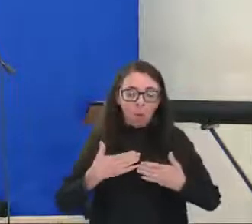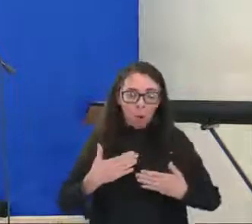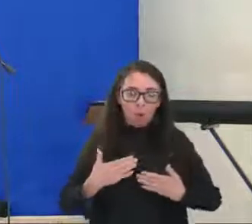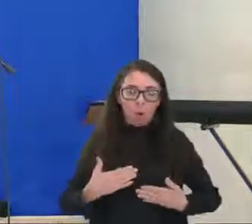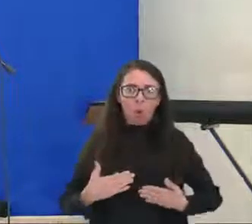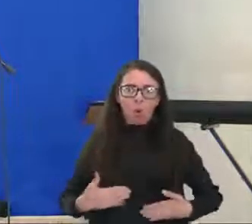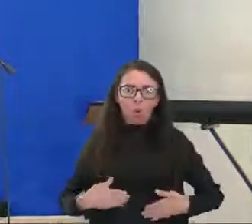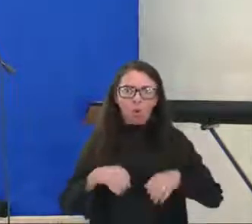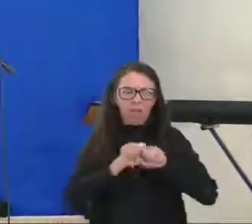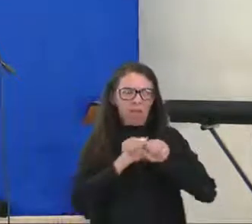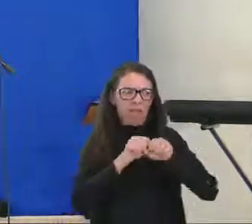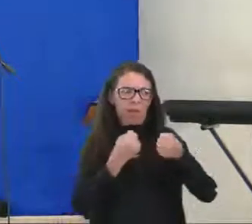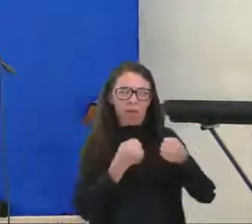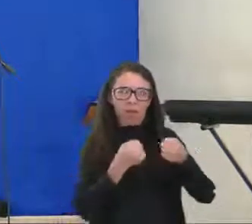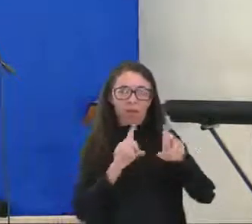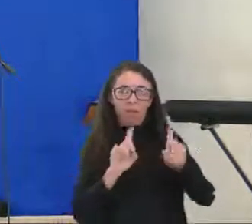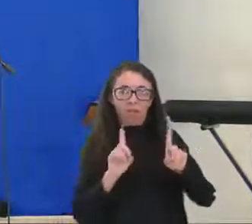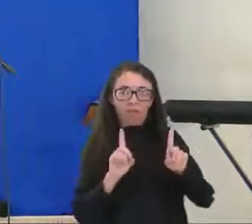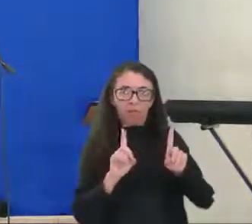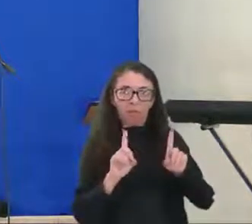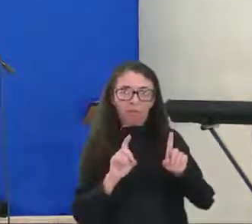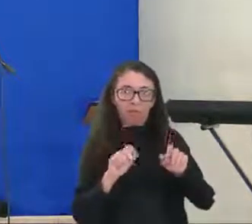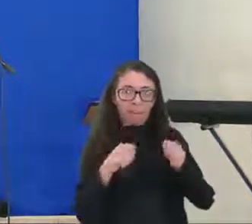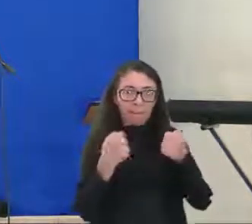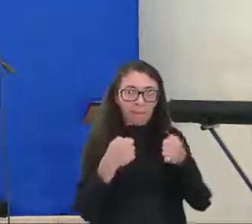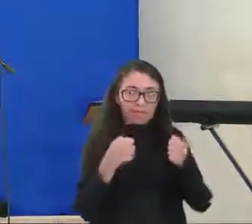sempre unido e não dividido.